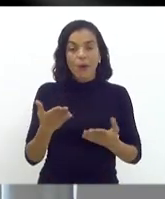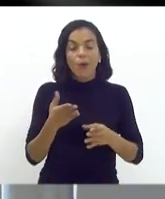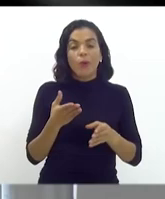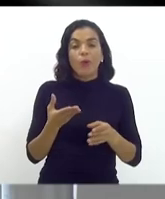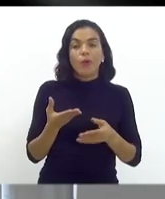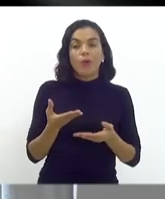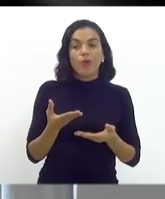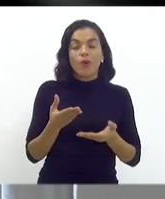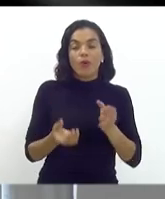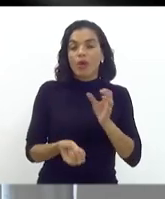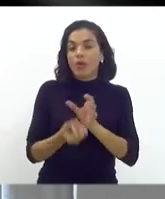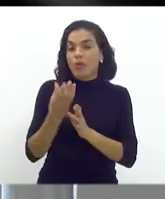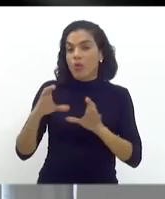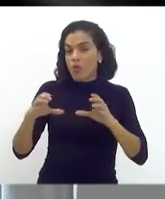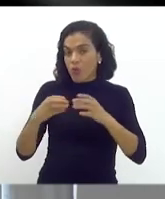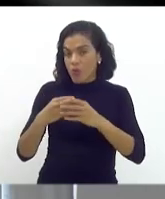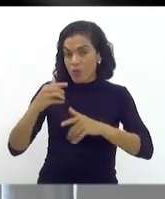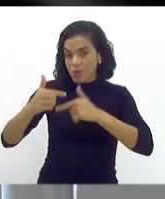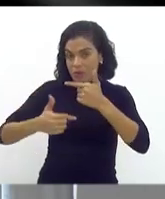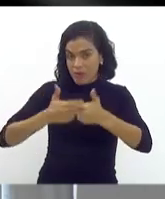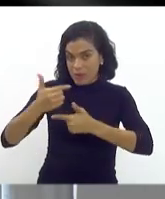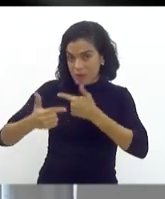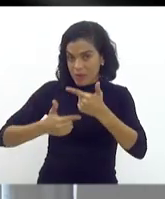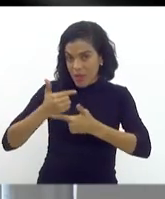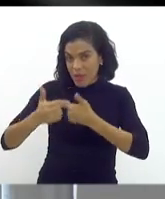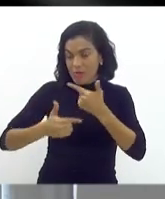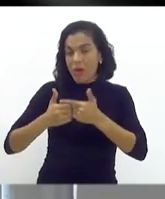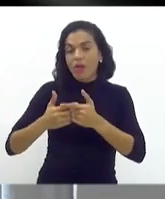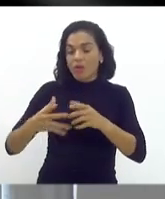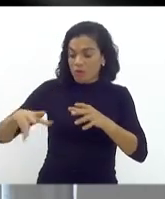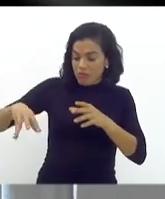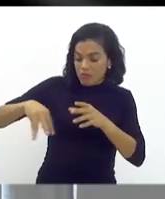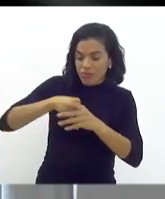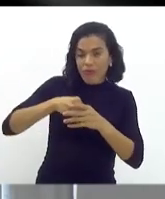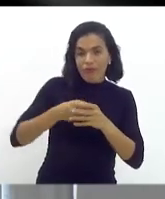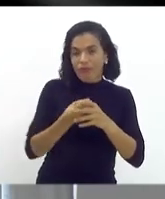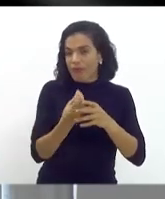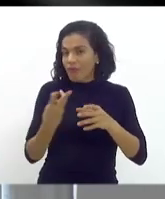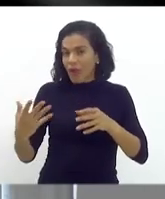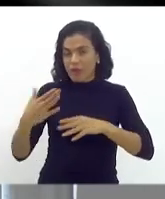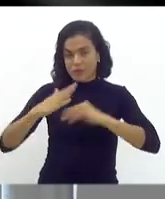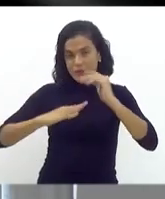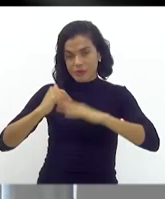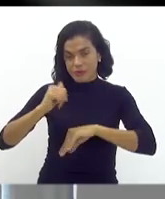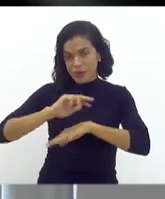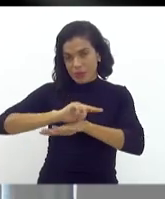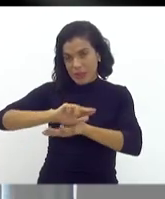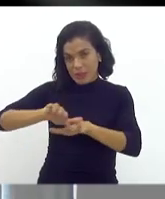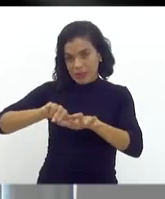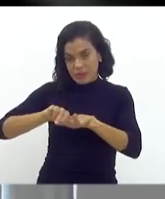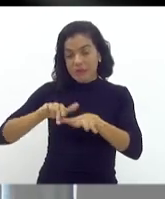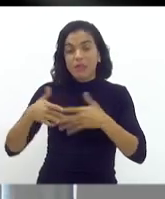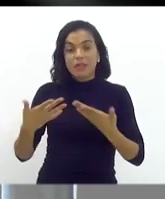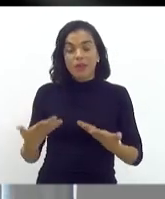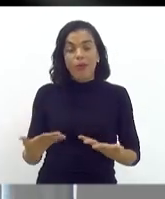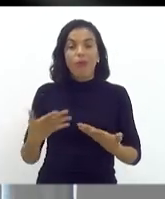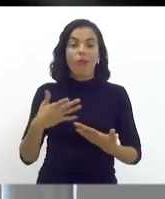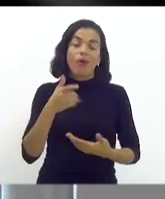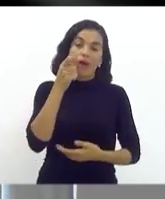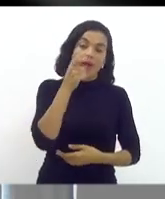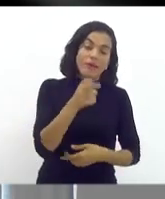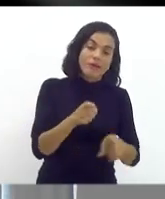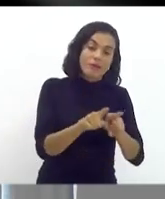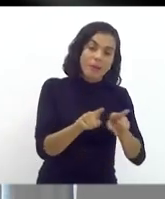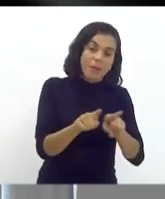um grupo de de trabalhos esse grupo de trabalho era composto por vários profissionais e é interessante dizer